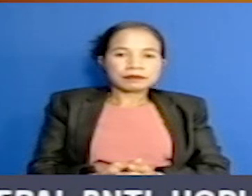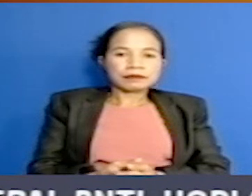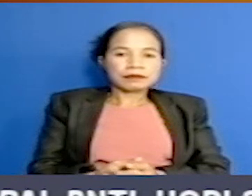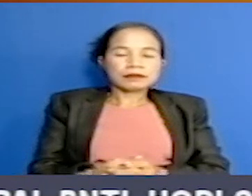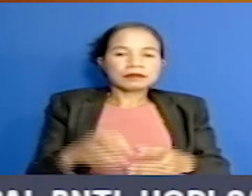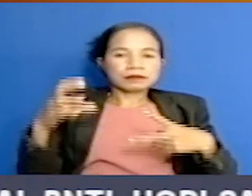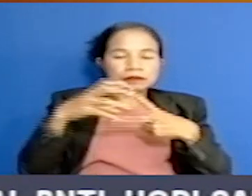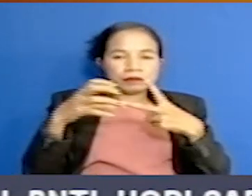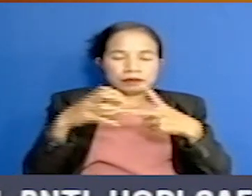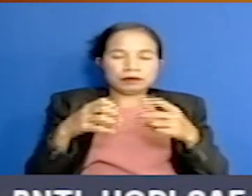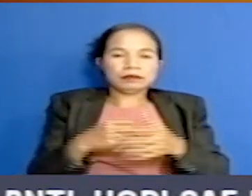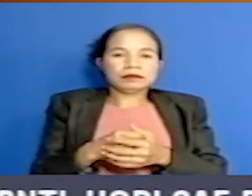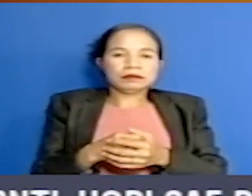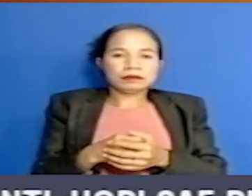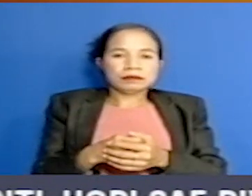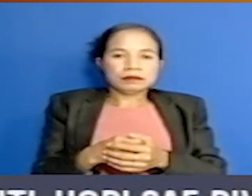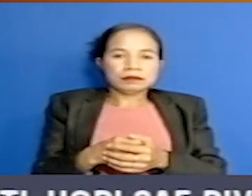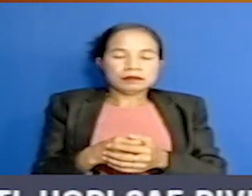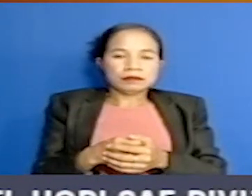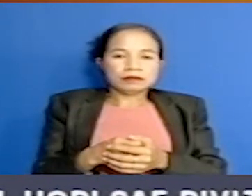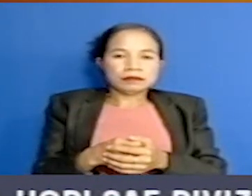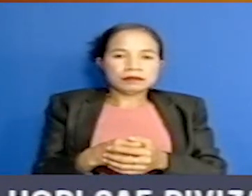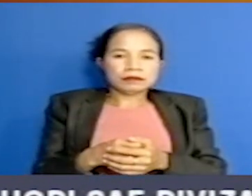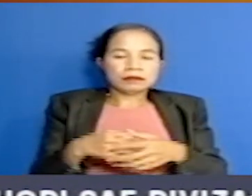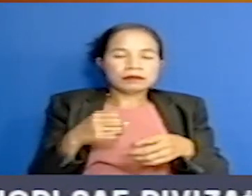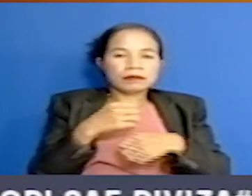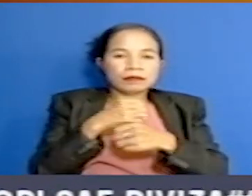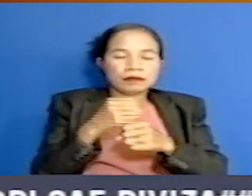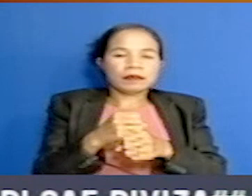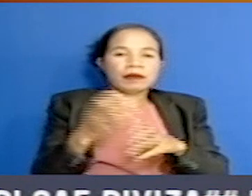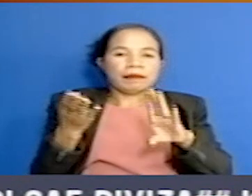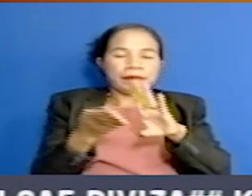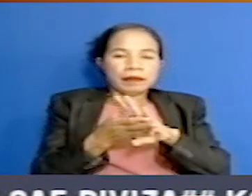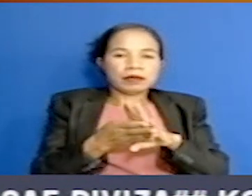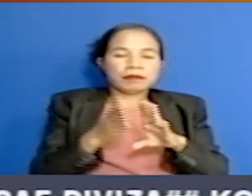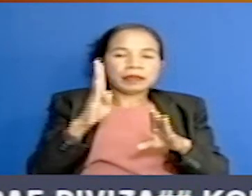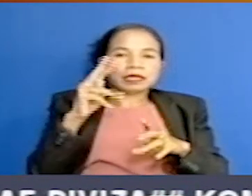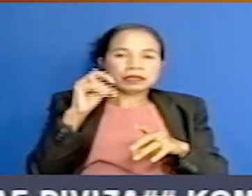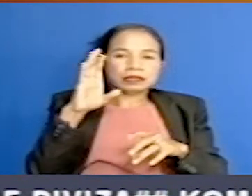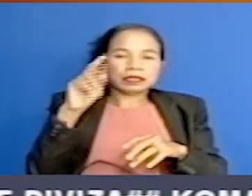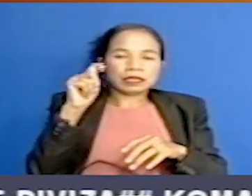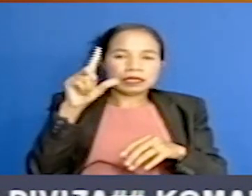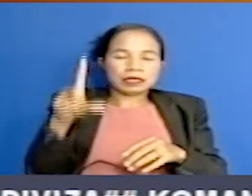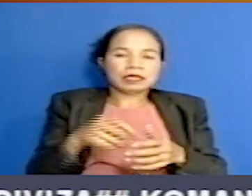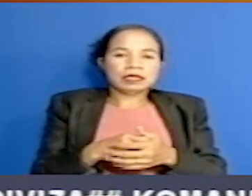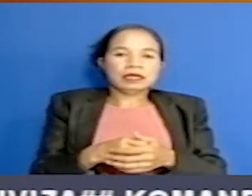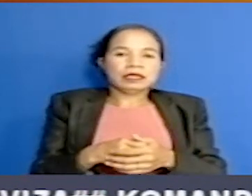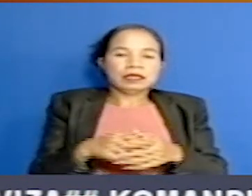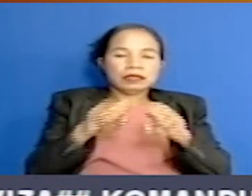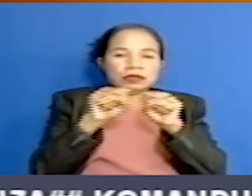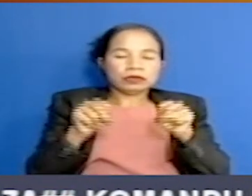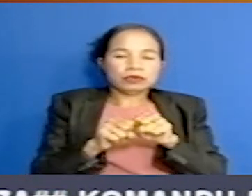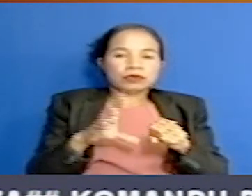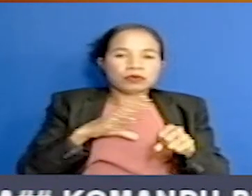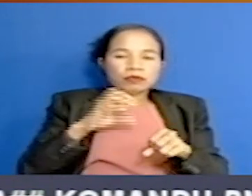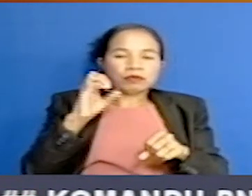Cooperativa Credit Union Lana Mona sabare nue lansa sukursal kreditu ia leia morisfon suku komoro ho di fasilita kreditu